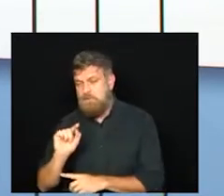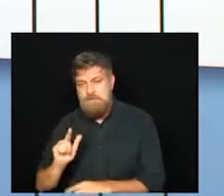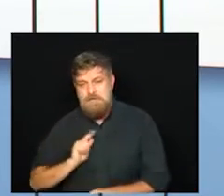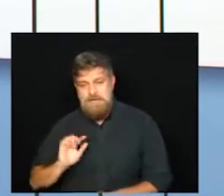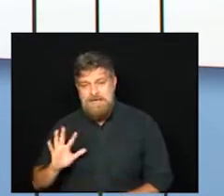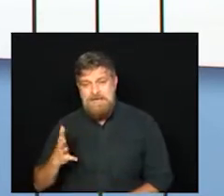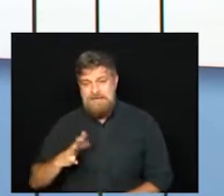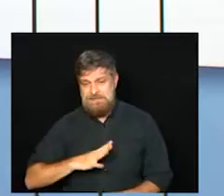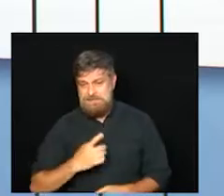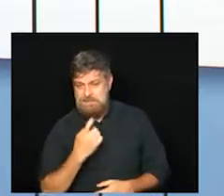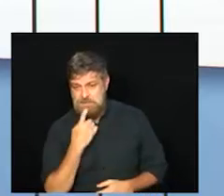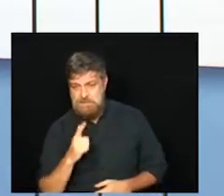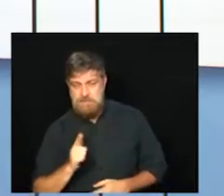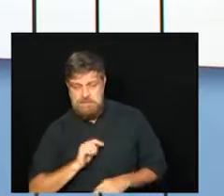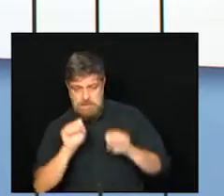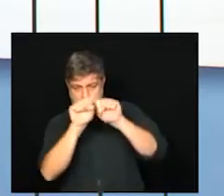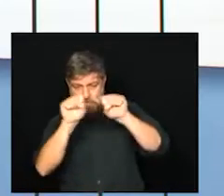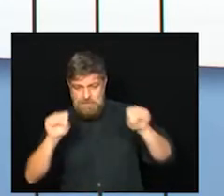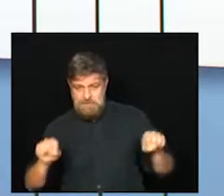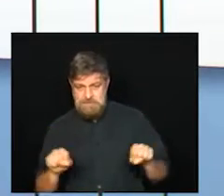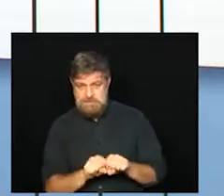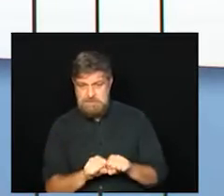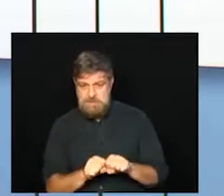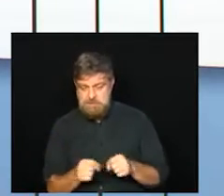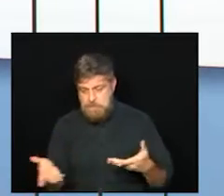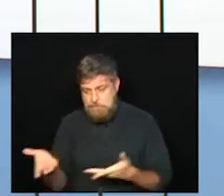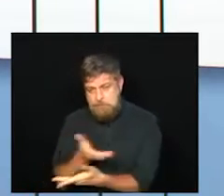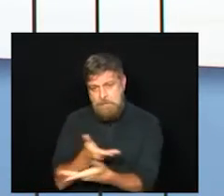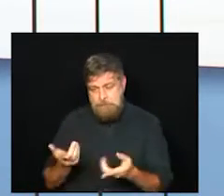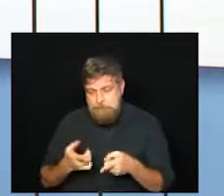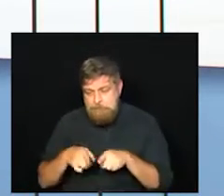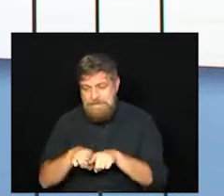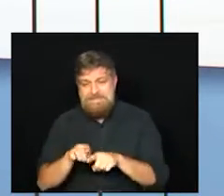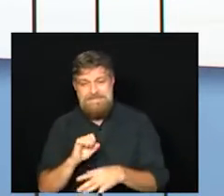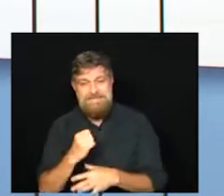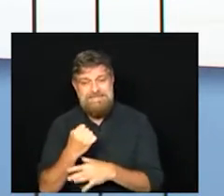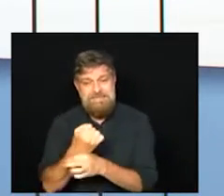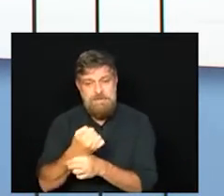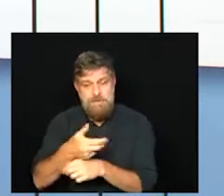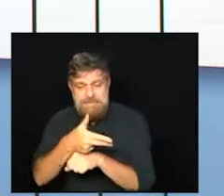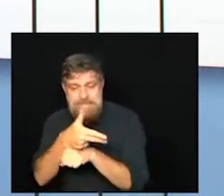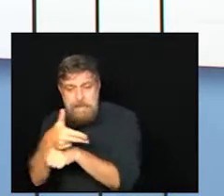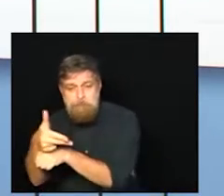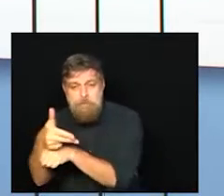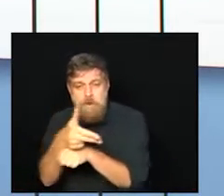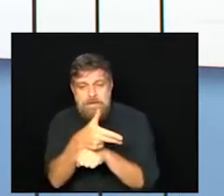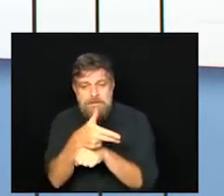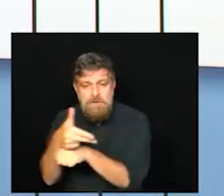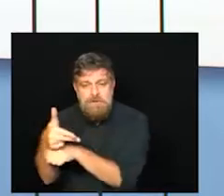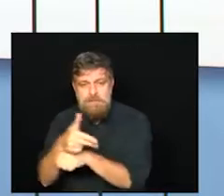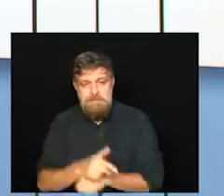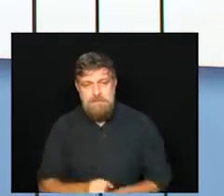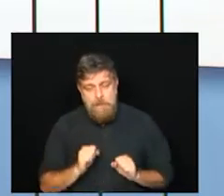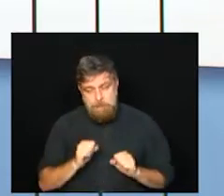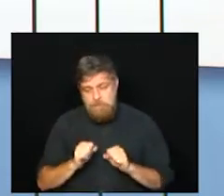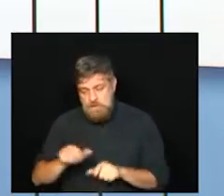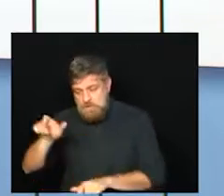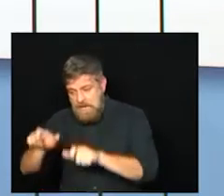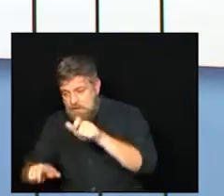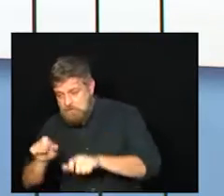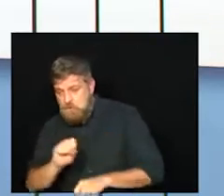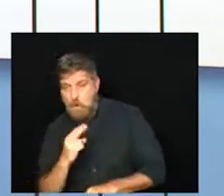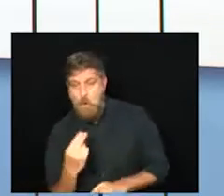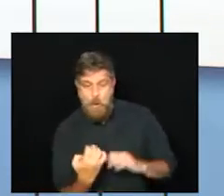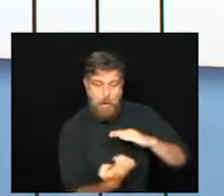em Campinas o Sistema Colaborativo de Segurança e Monitoramento para permitir às pessoas ou